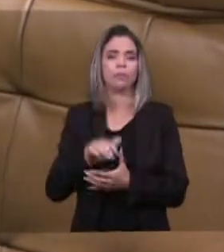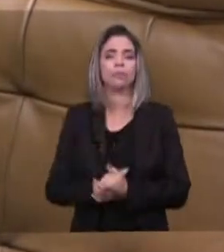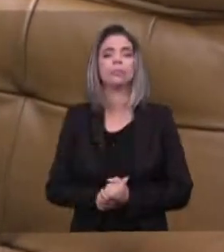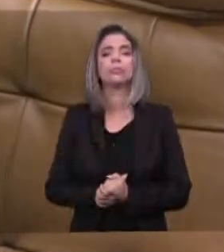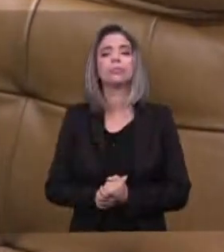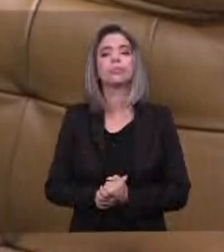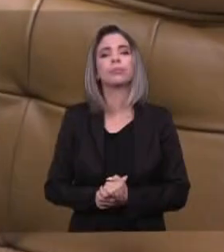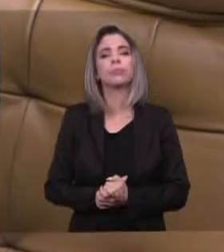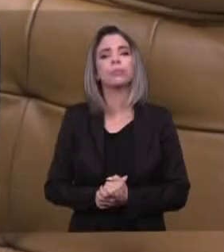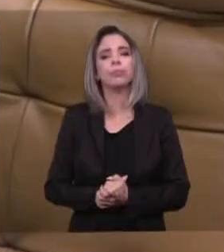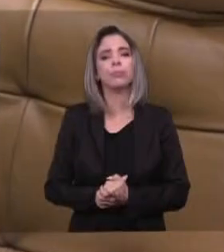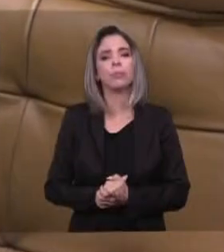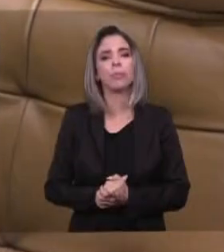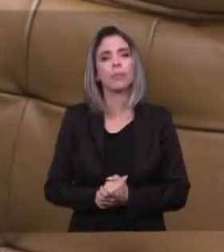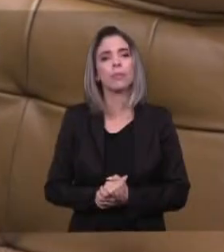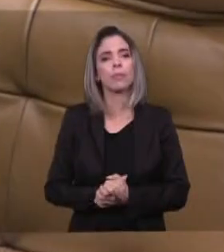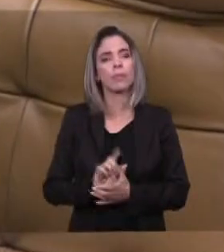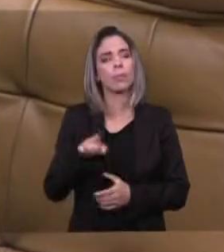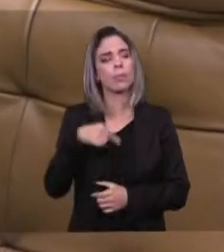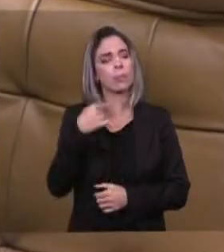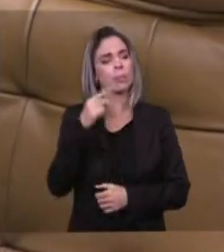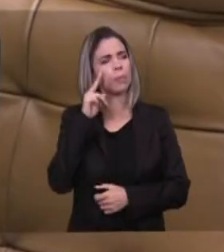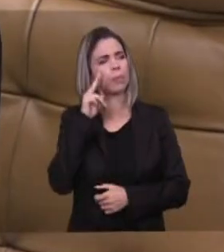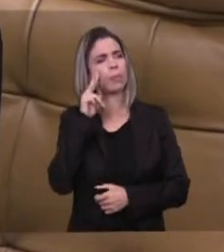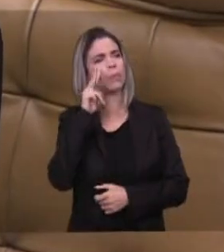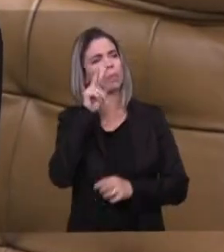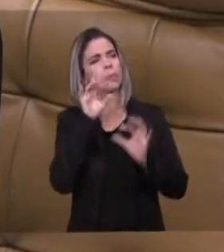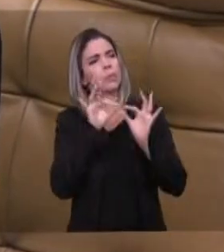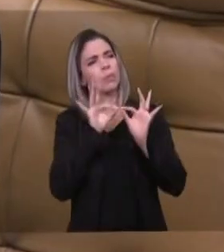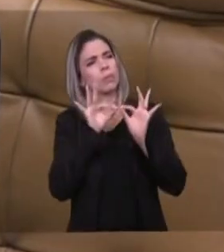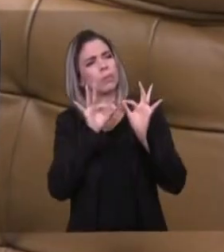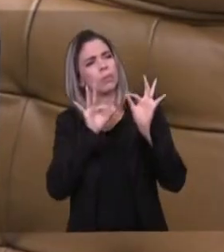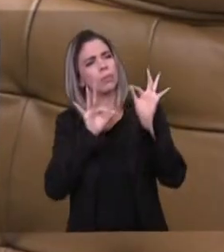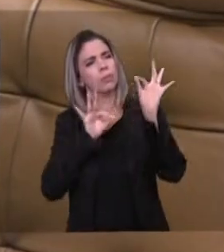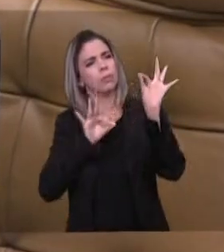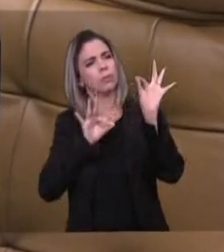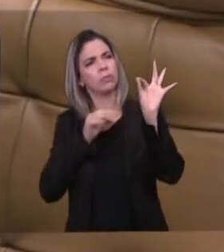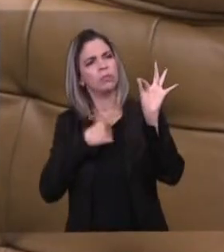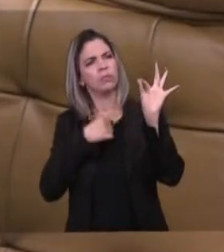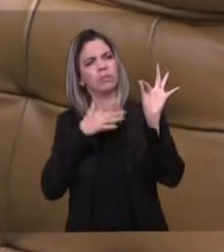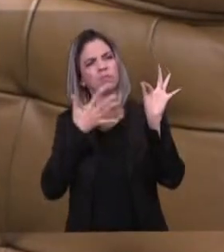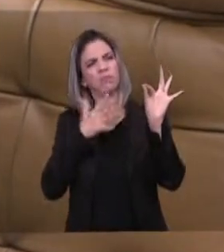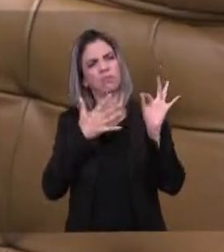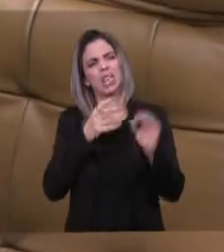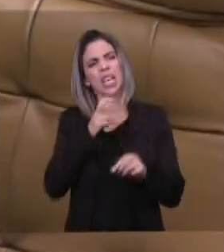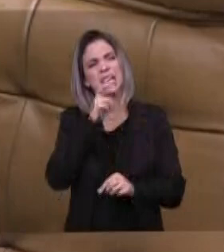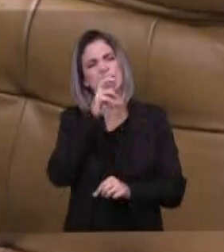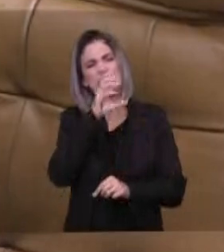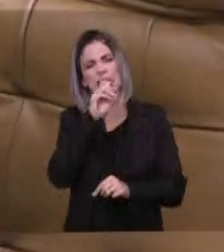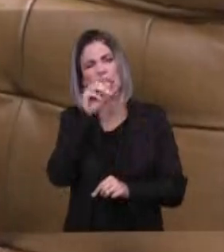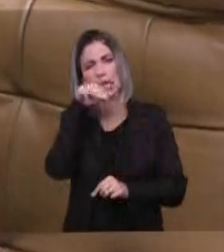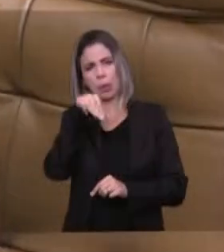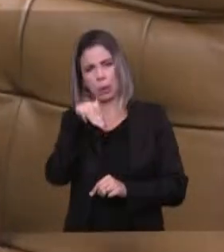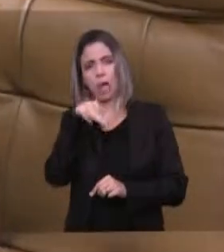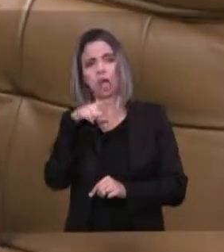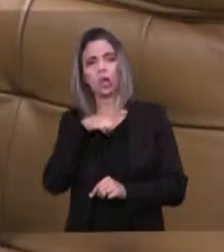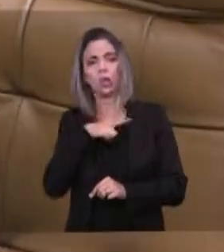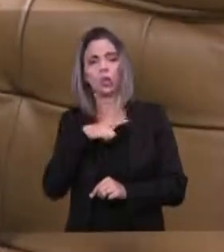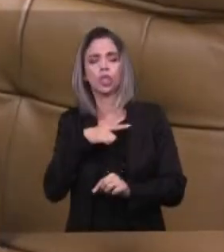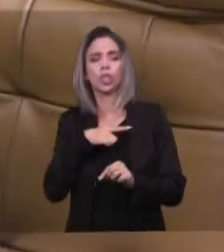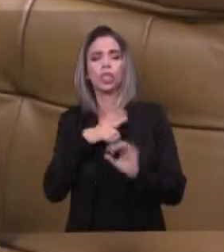Ali, nós olhamos para uma distância, talvez de 300, 500 metros, havia